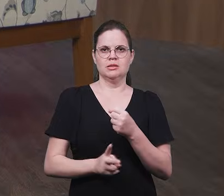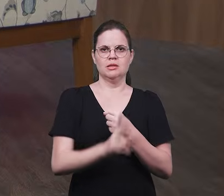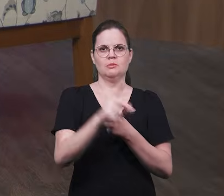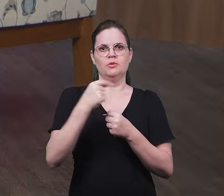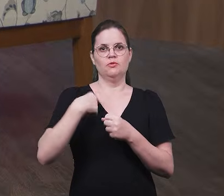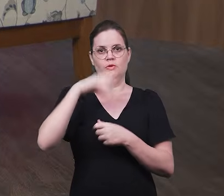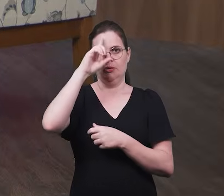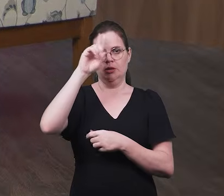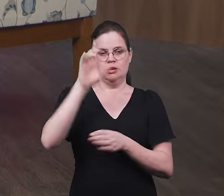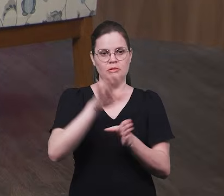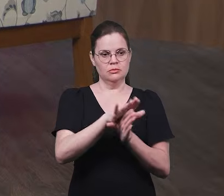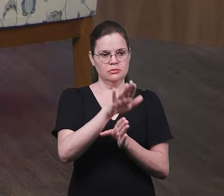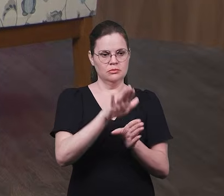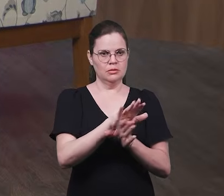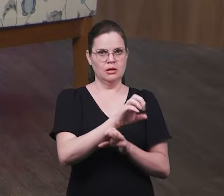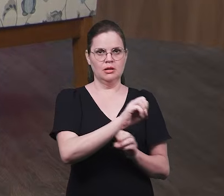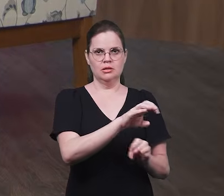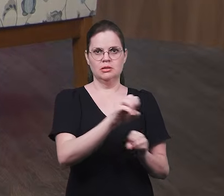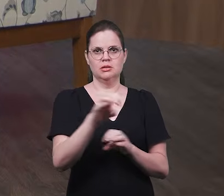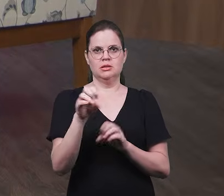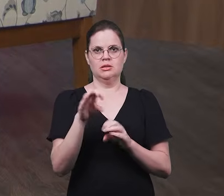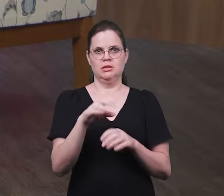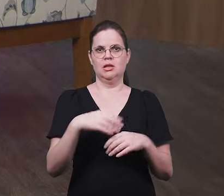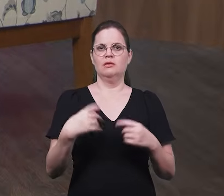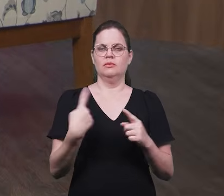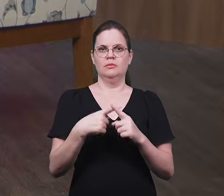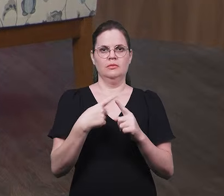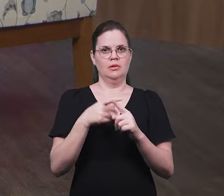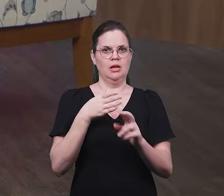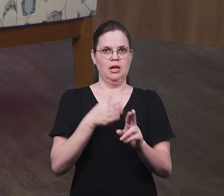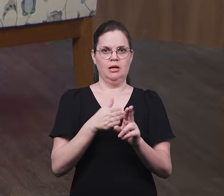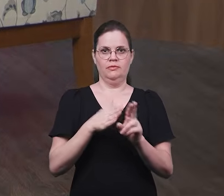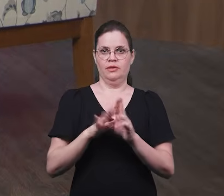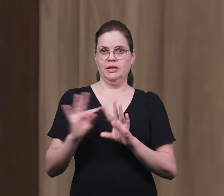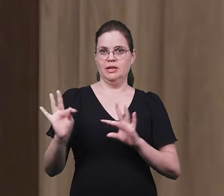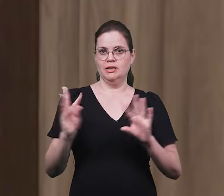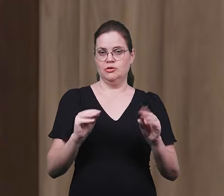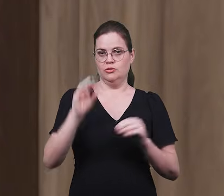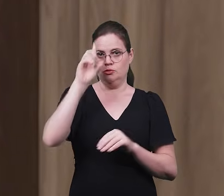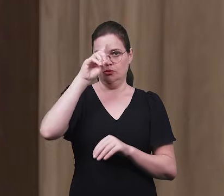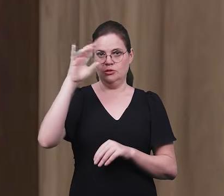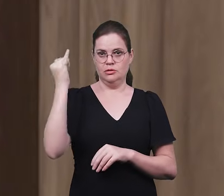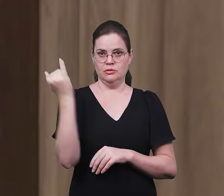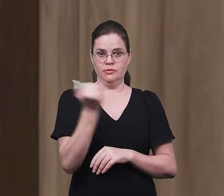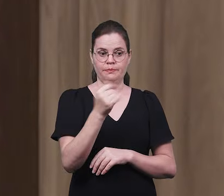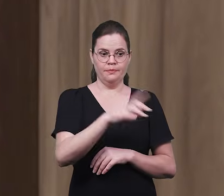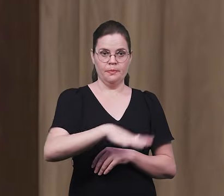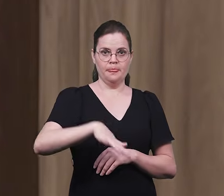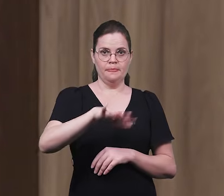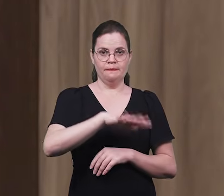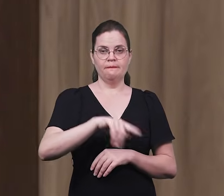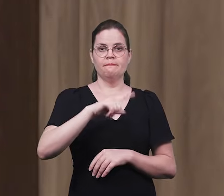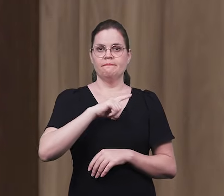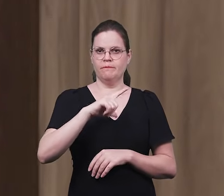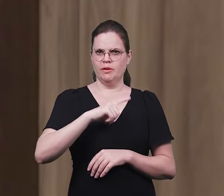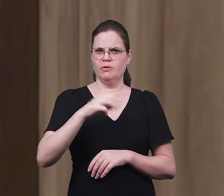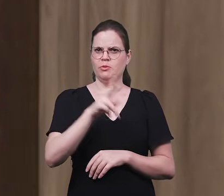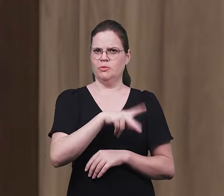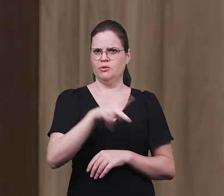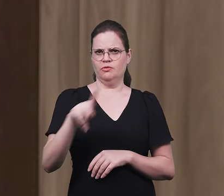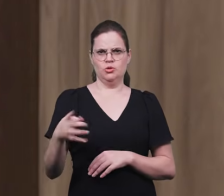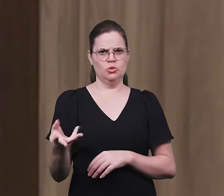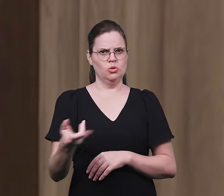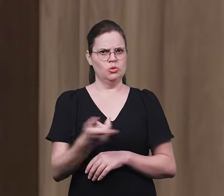Deus. A base de tudo foi o ensino na obra de Deus, na palavra de Deus. Então, eles tiveram